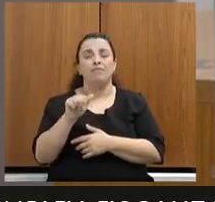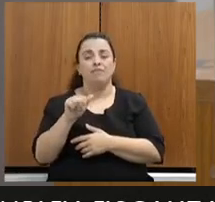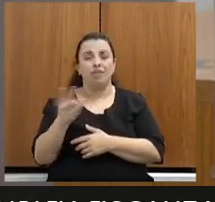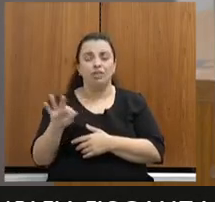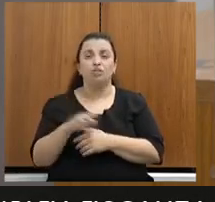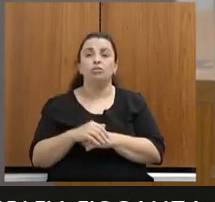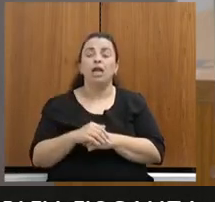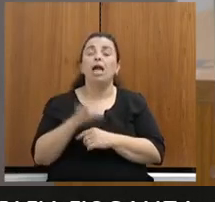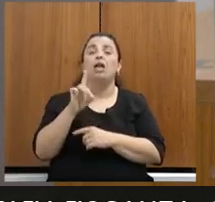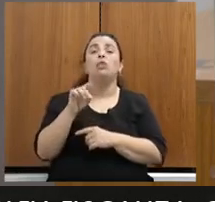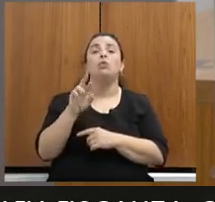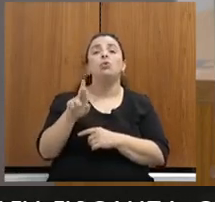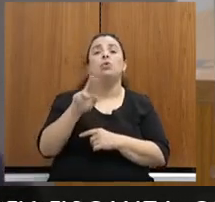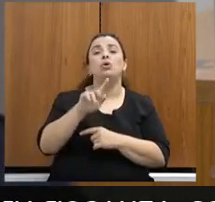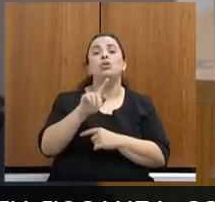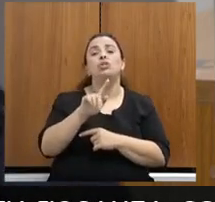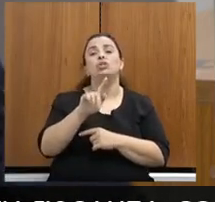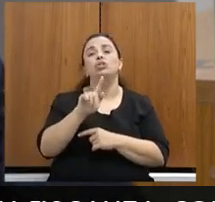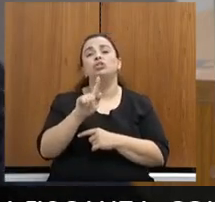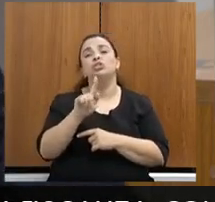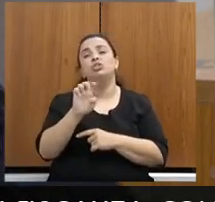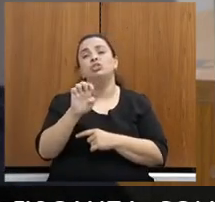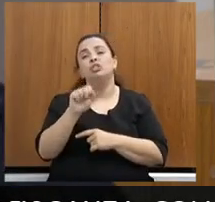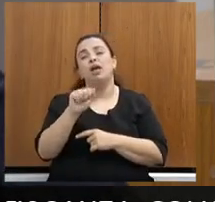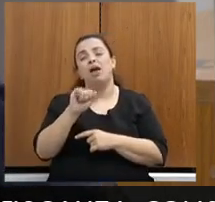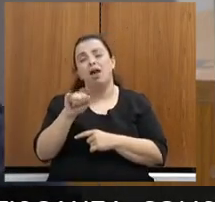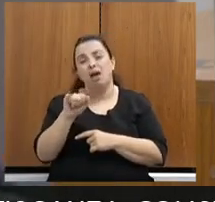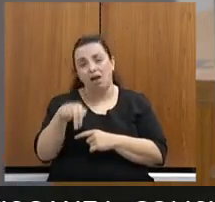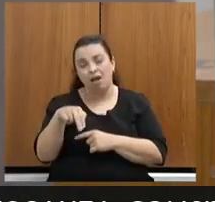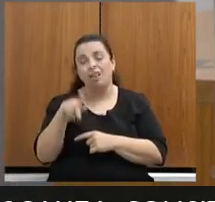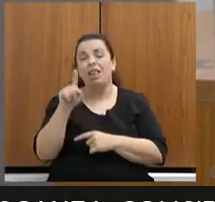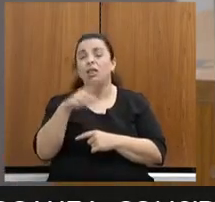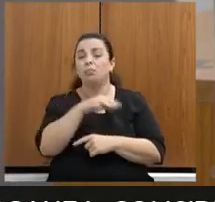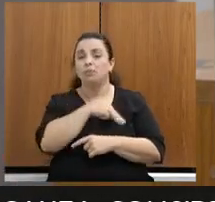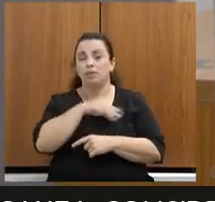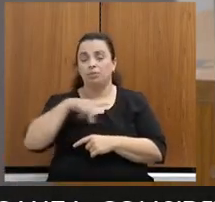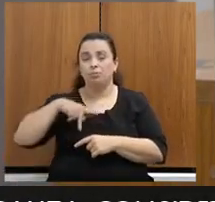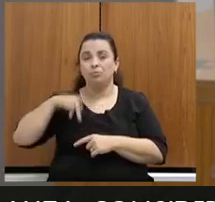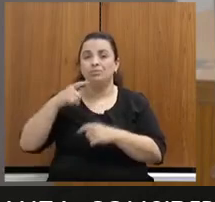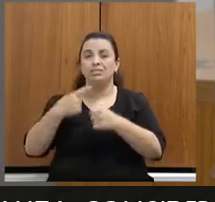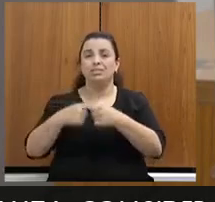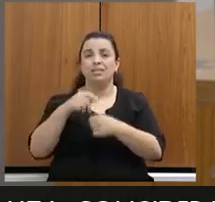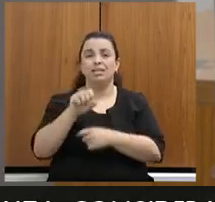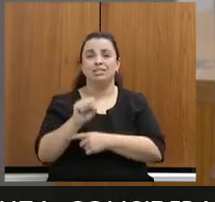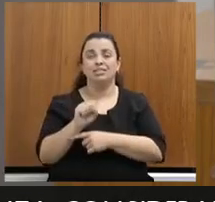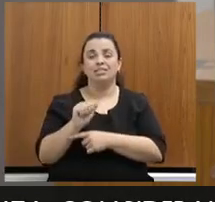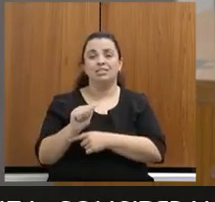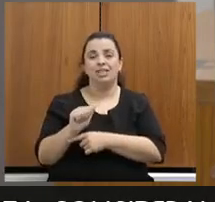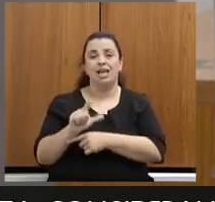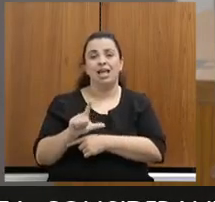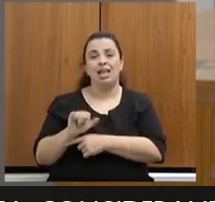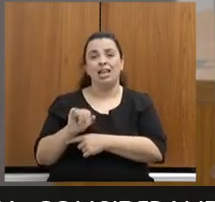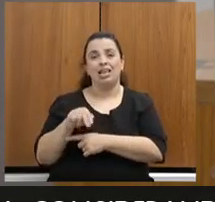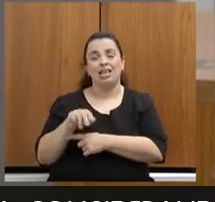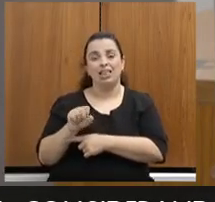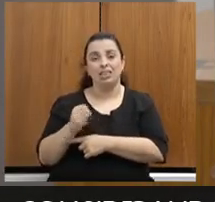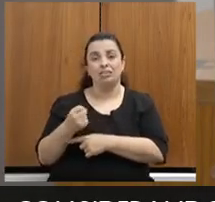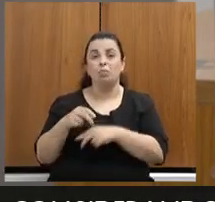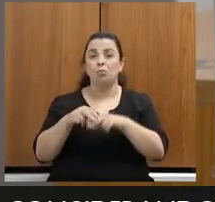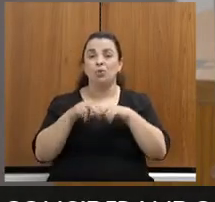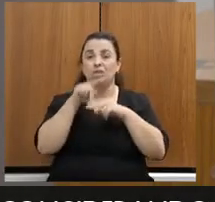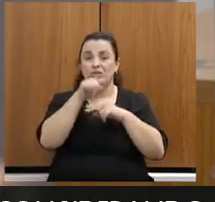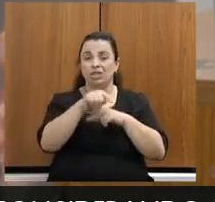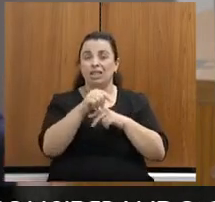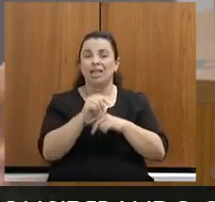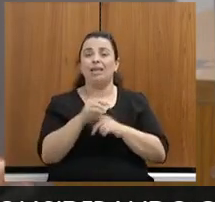Ministério Público lá de Salinas dado ao alto índice de acidentes lá na br-251